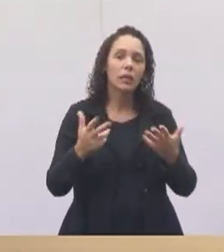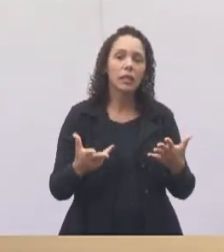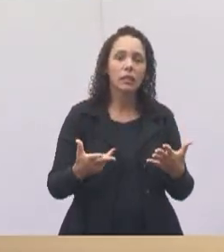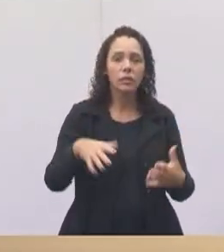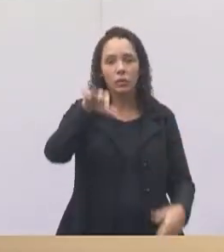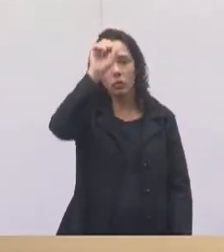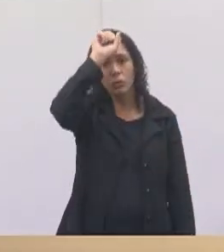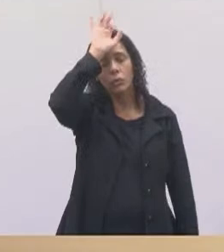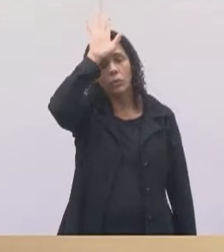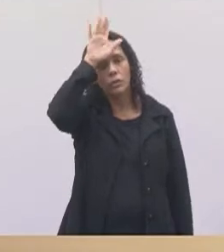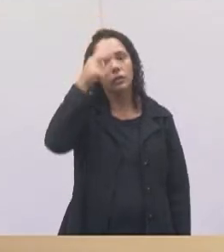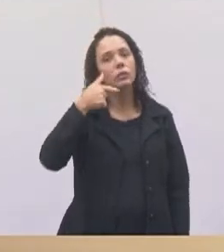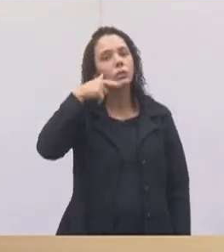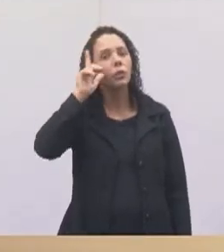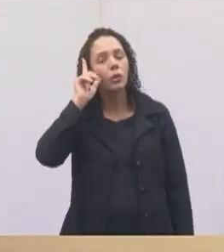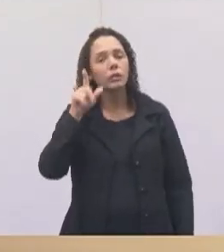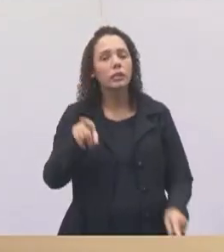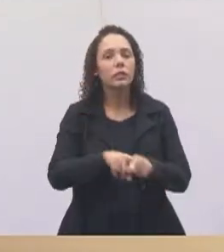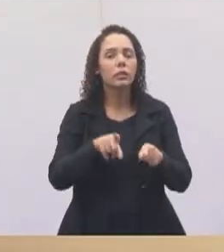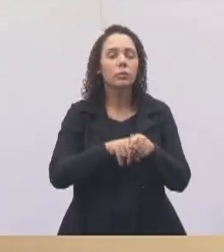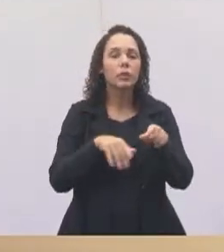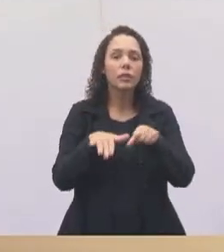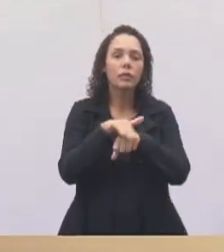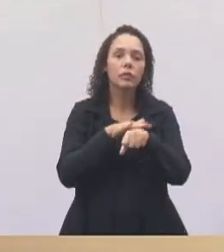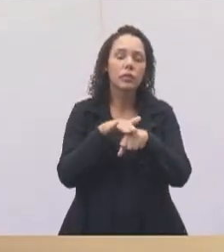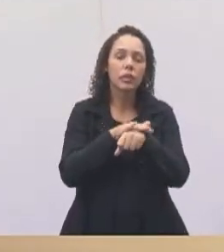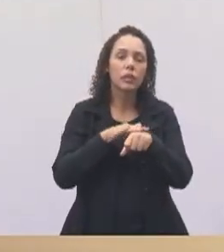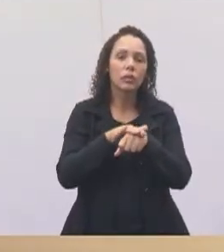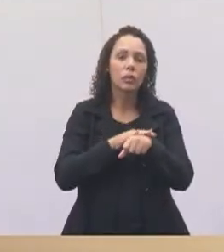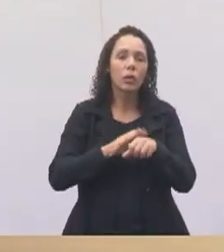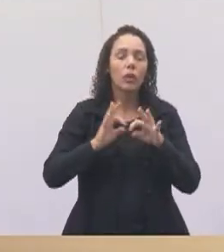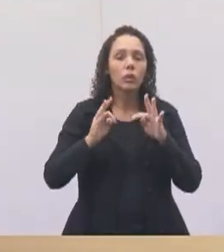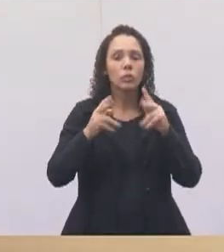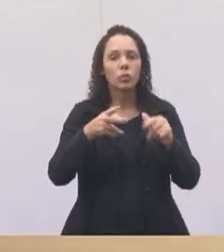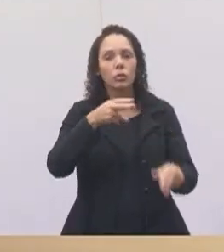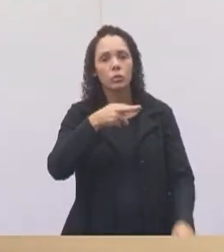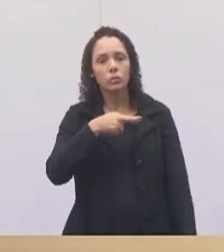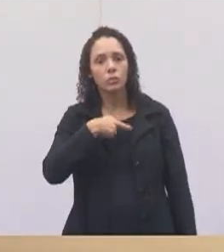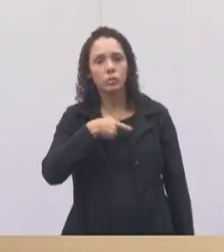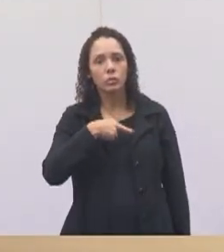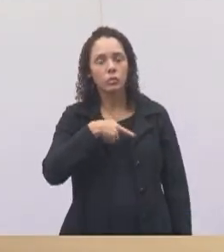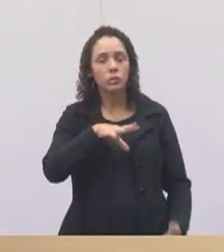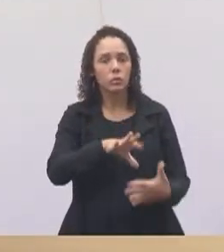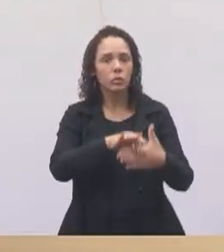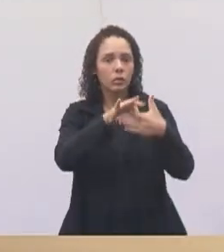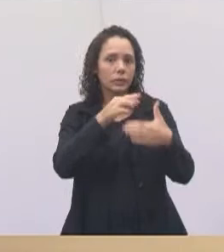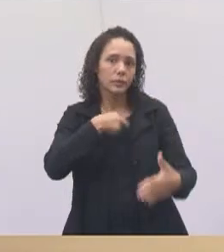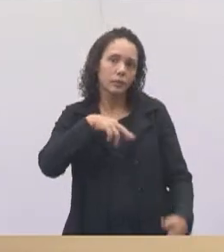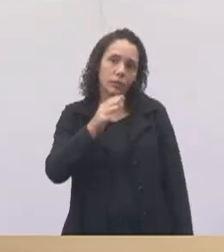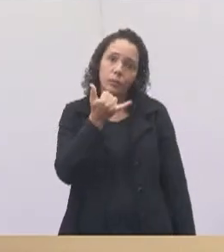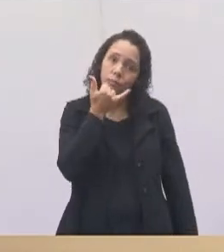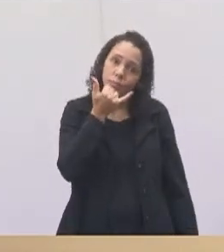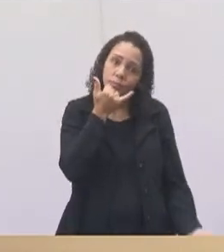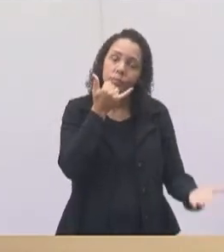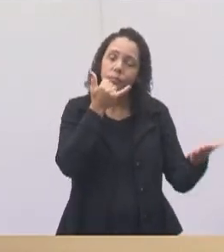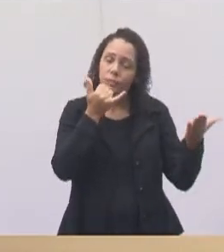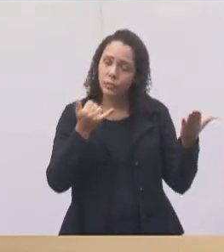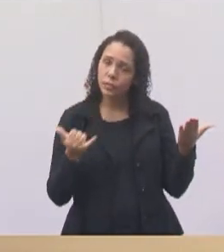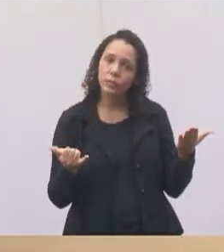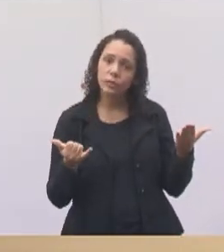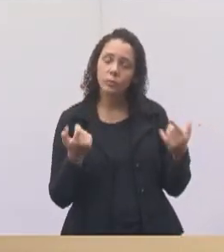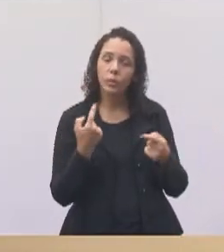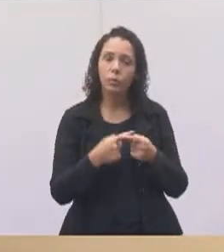que comentou ontem também no Bom Dia, todos os líderes religiosos, eu peço 1000 desculpas, porque